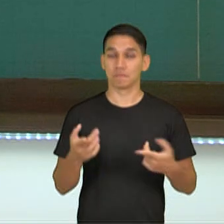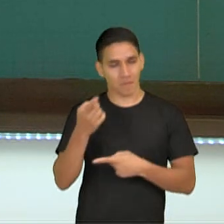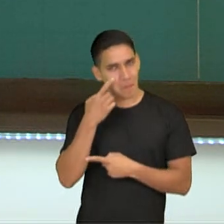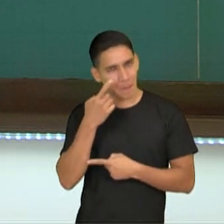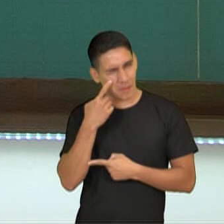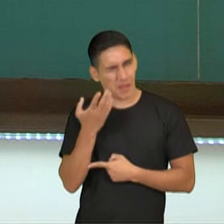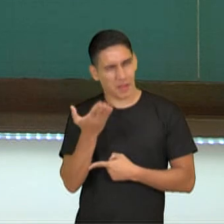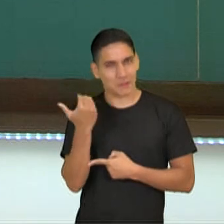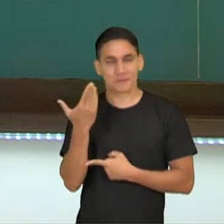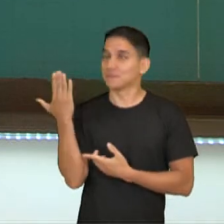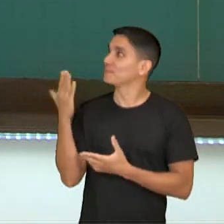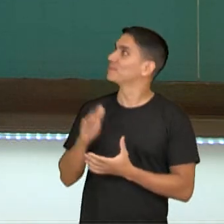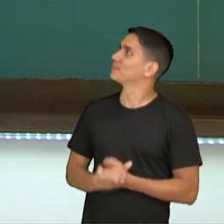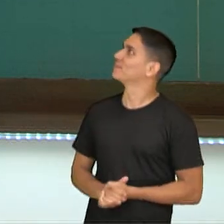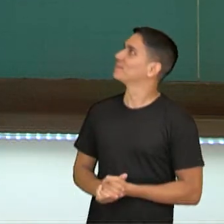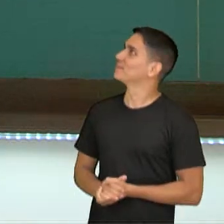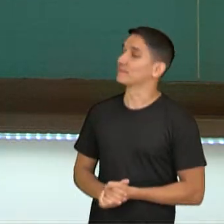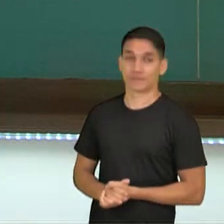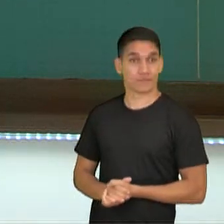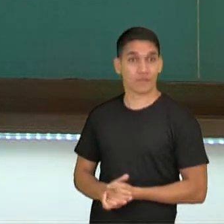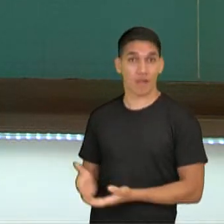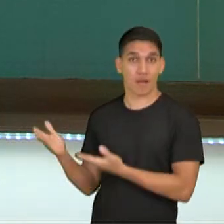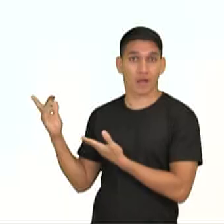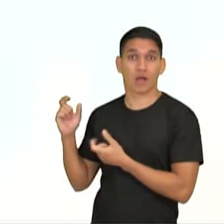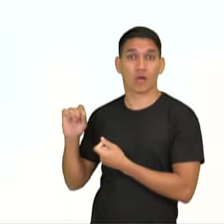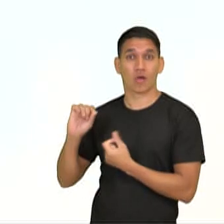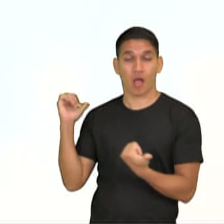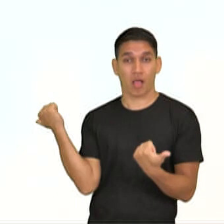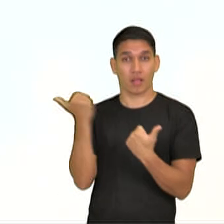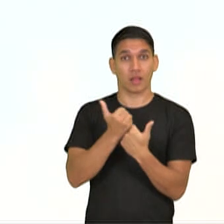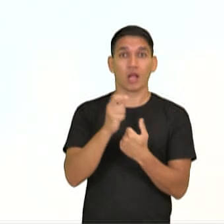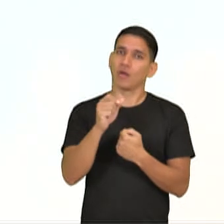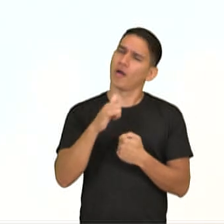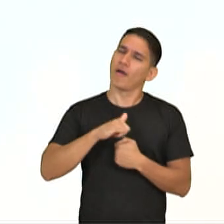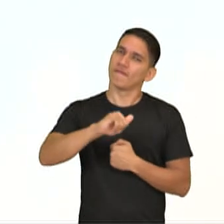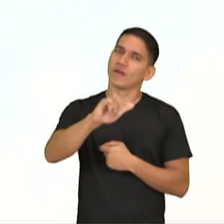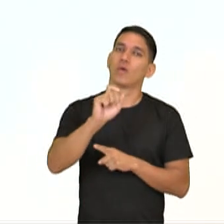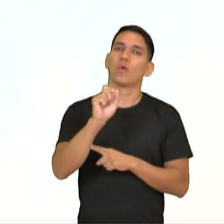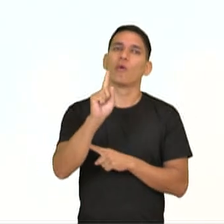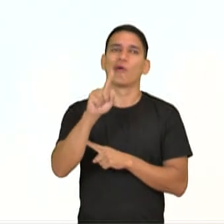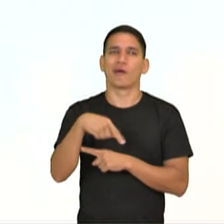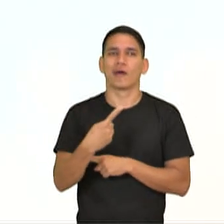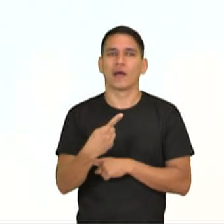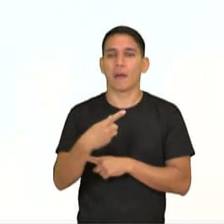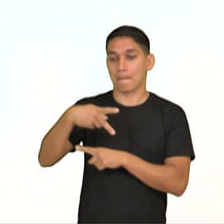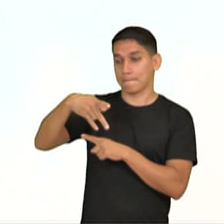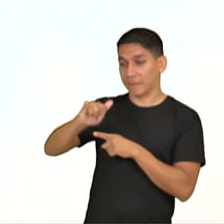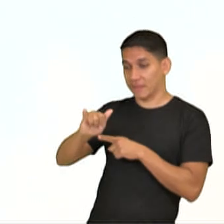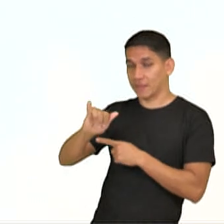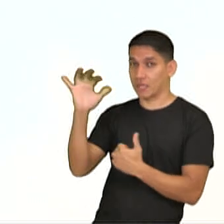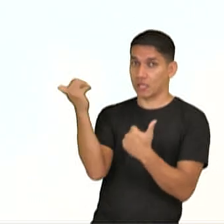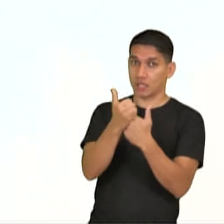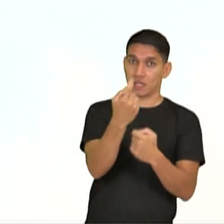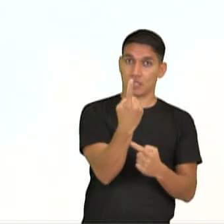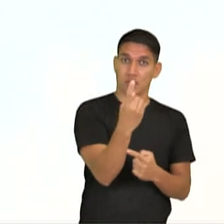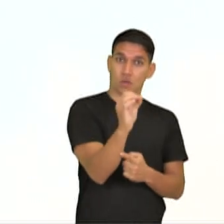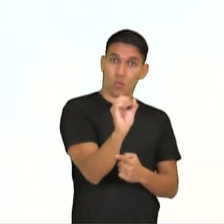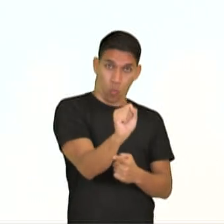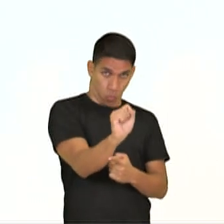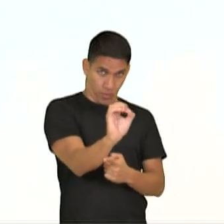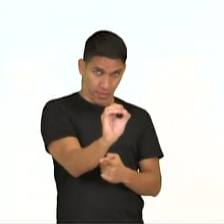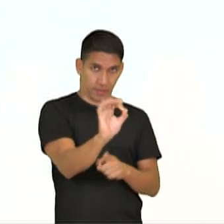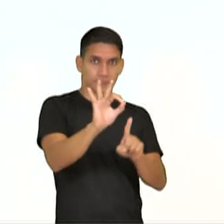Vamos lá então, gente. Aqui eu transformei, como eu disse para vocês, né, π vale 180, eu substituí